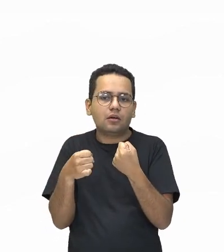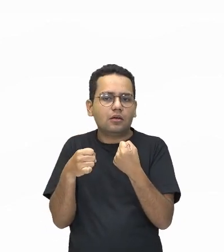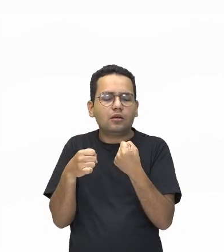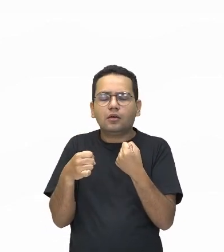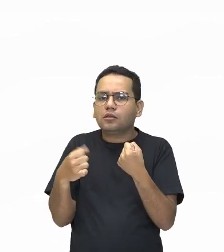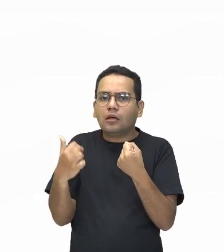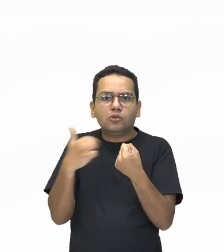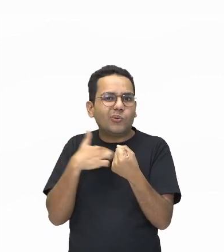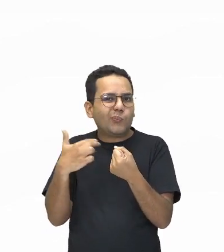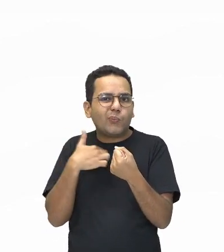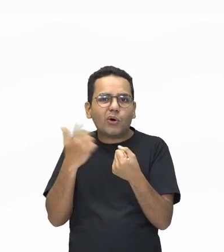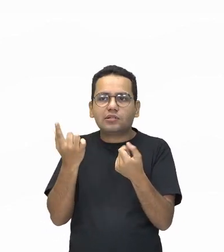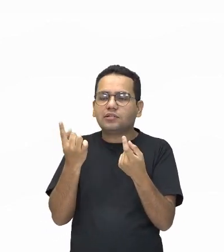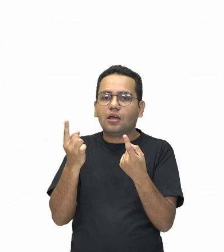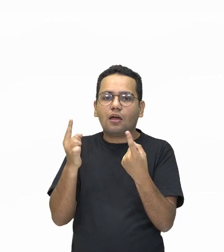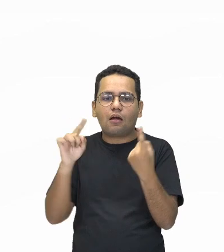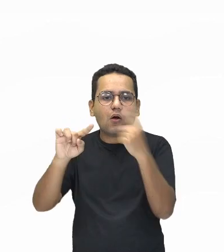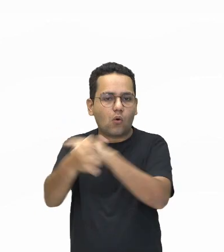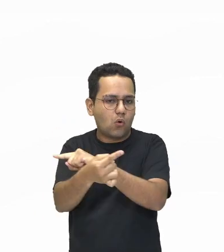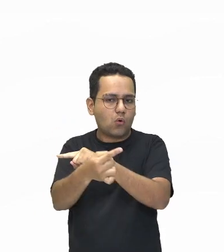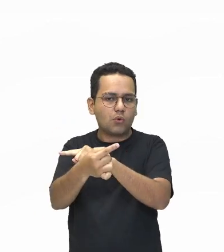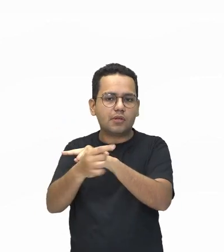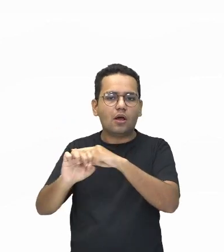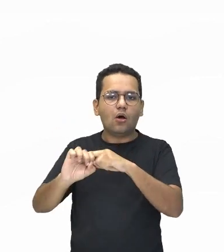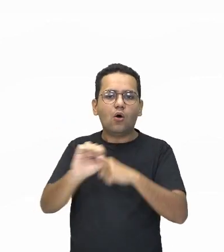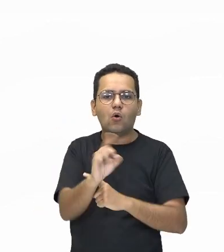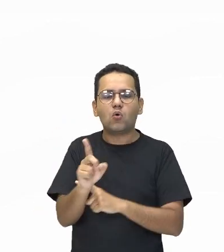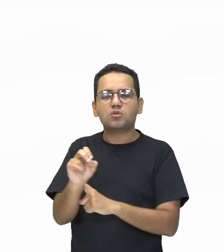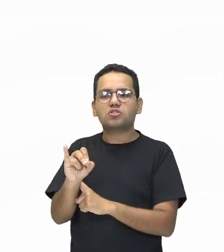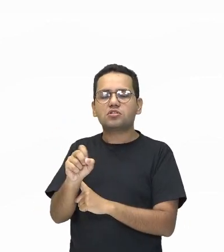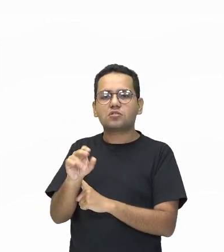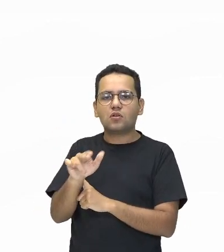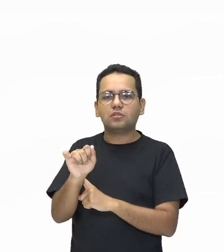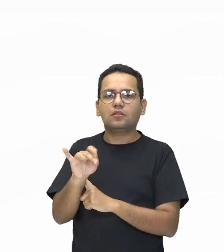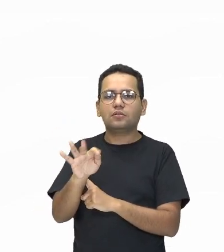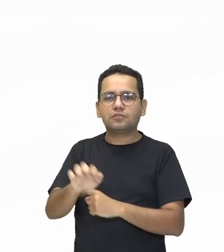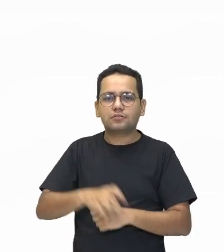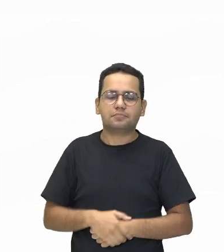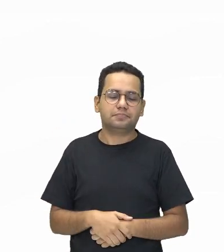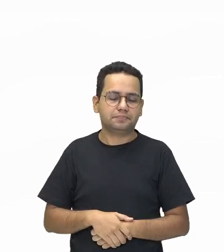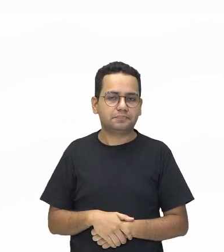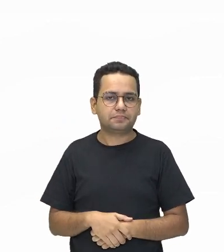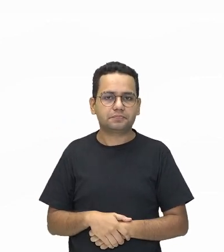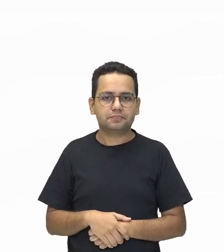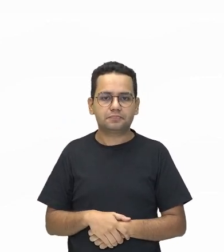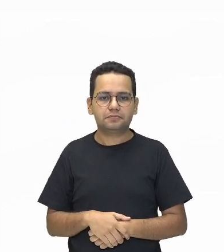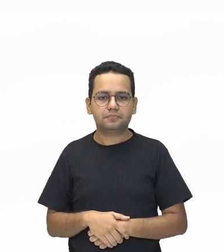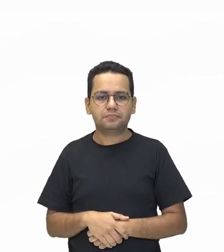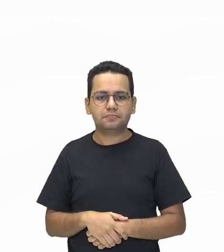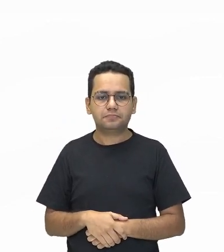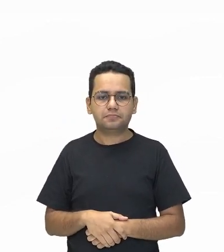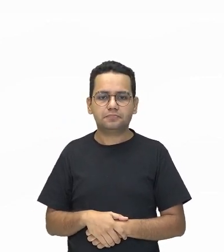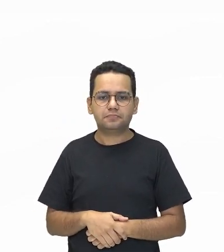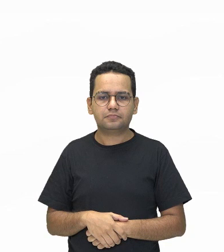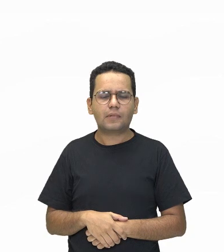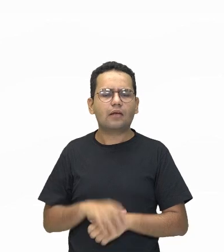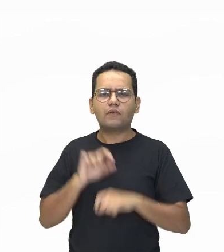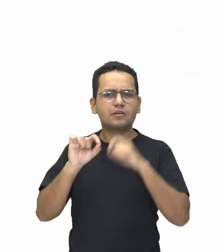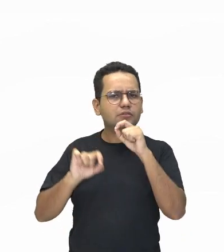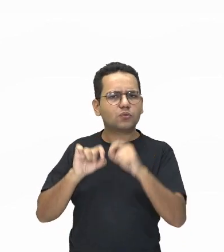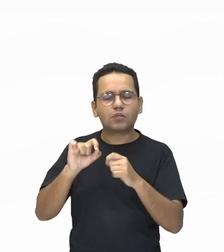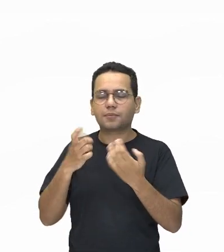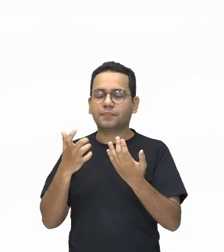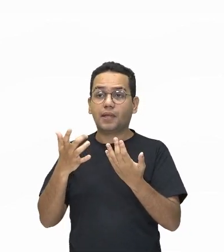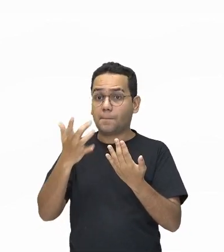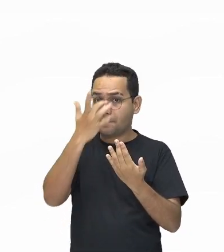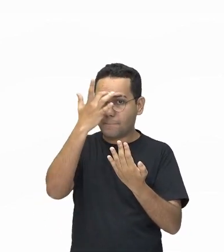vai já entender o que é isso, tá? Então, o texto argumentativo é aquele que pretende o quê, gente? Convencer, fazer